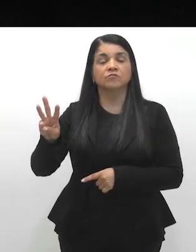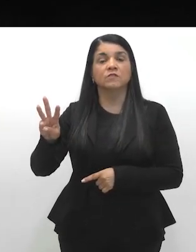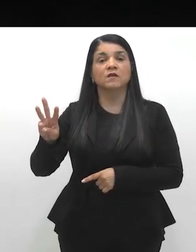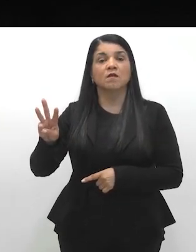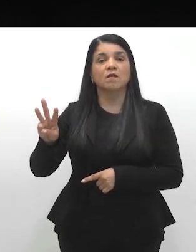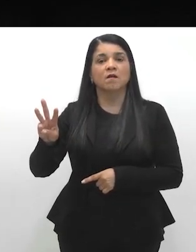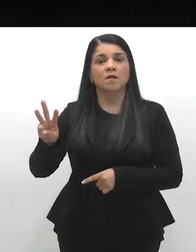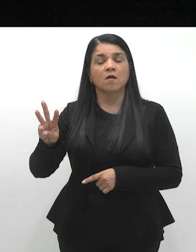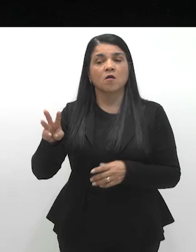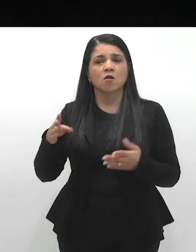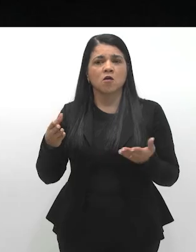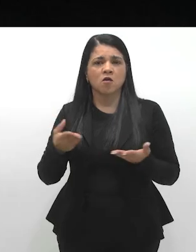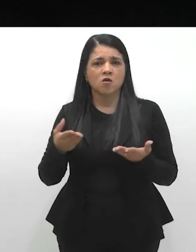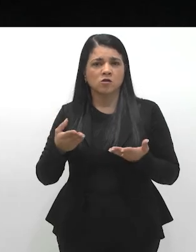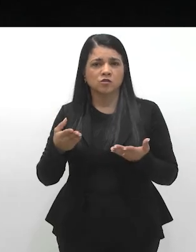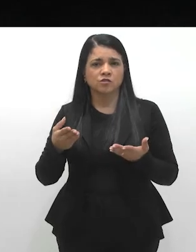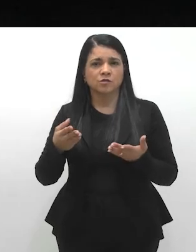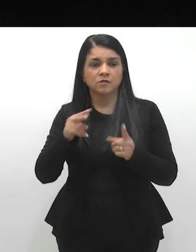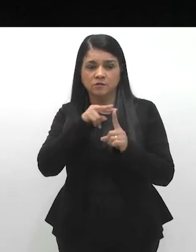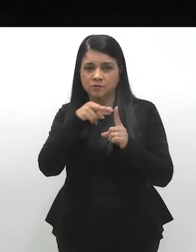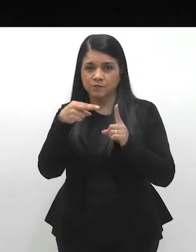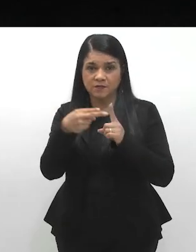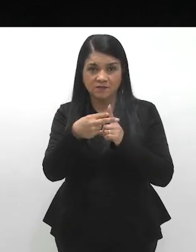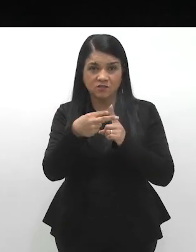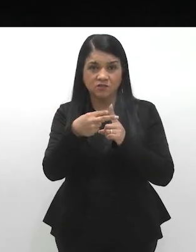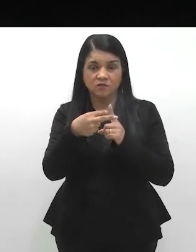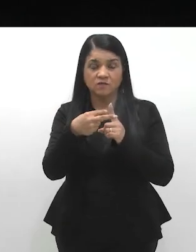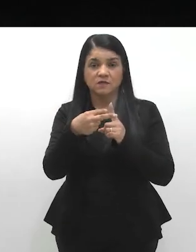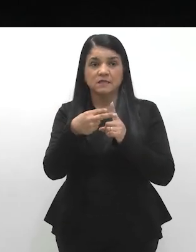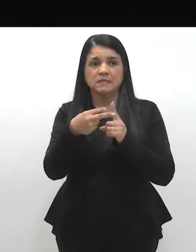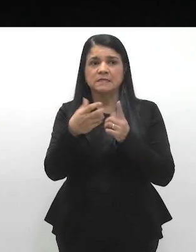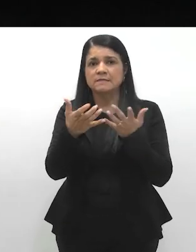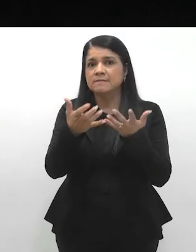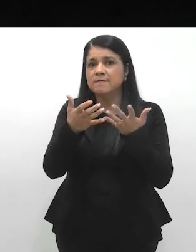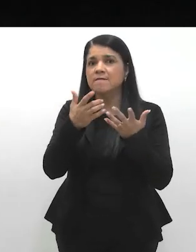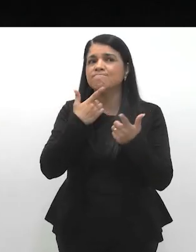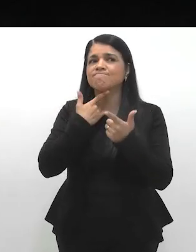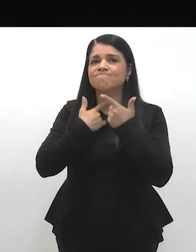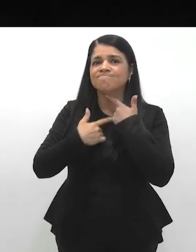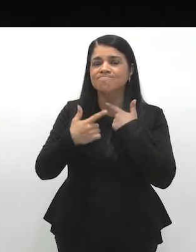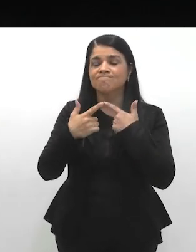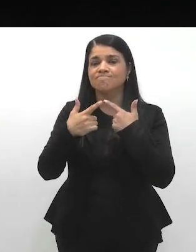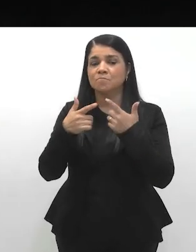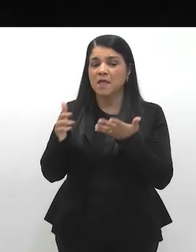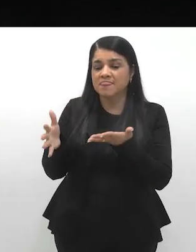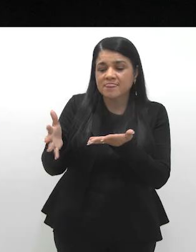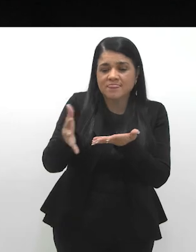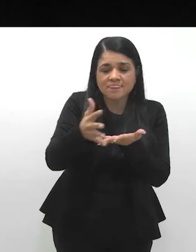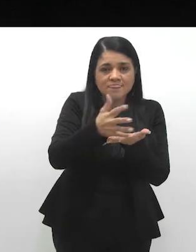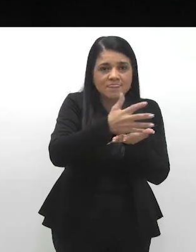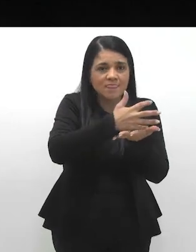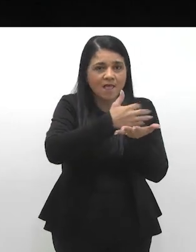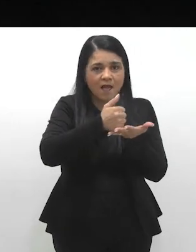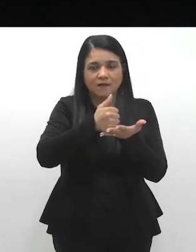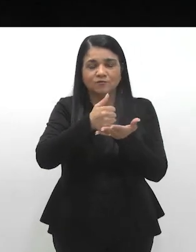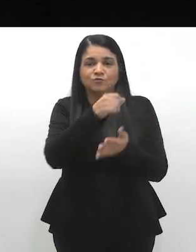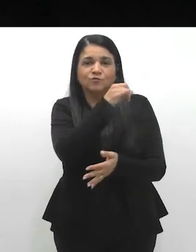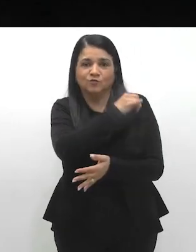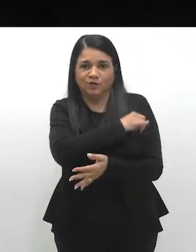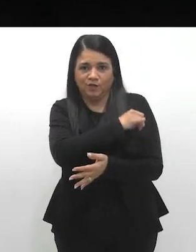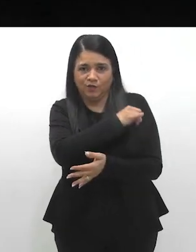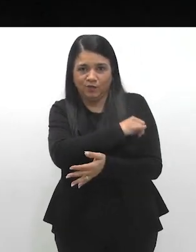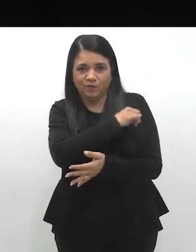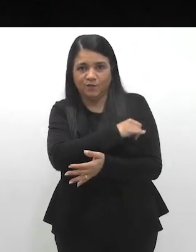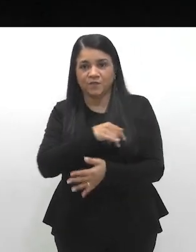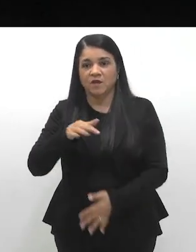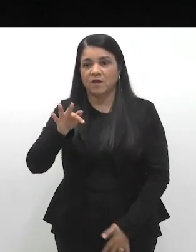site, que hoje é um site que a nossa expectativa é que se transforme em uma atração para captação de dados